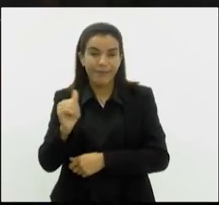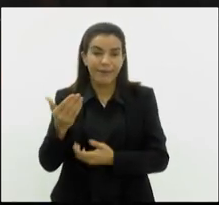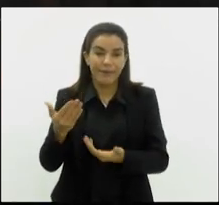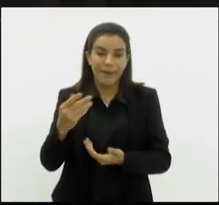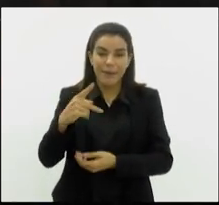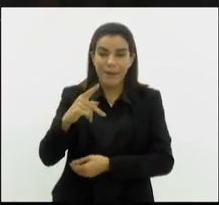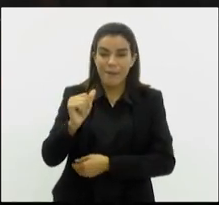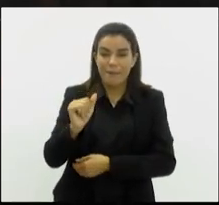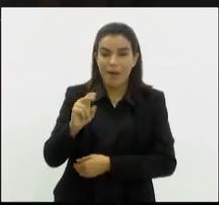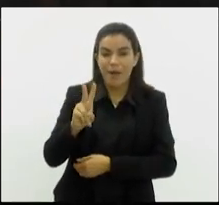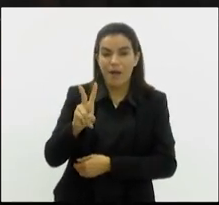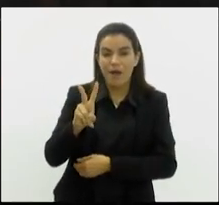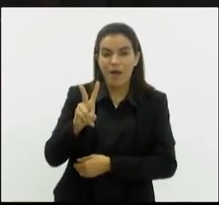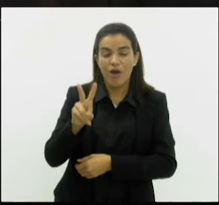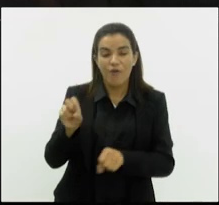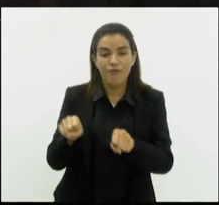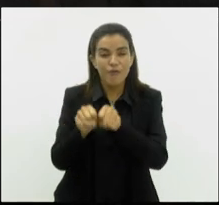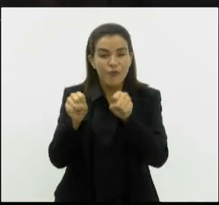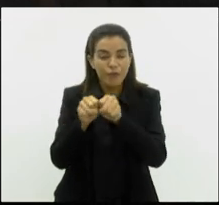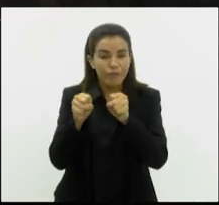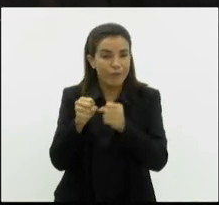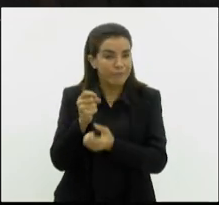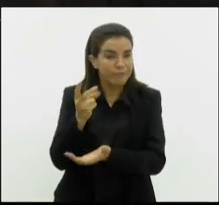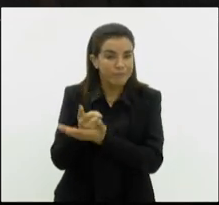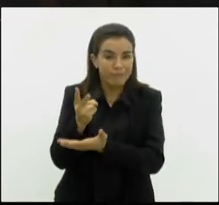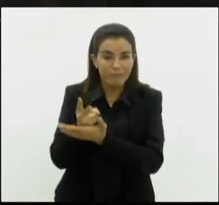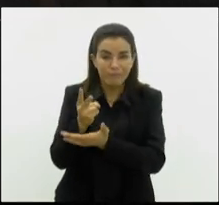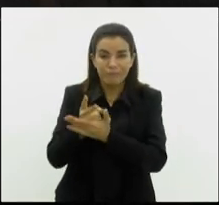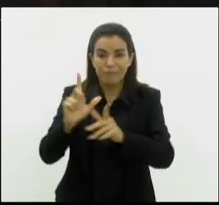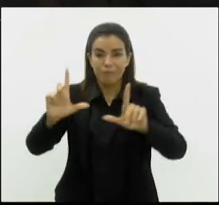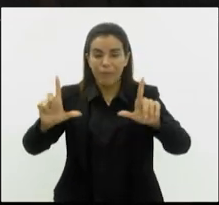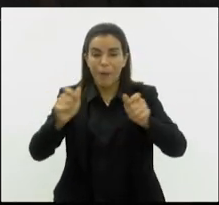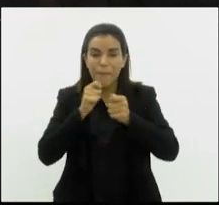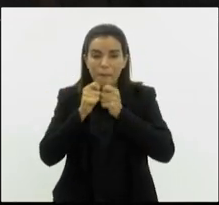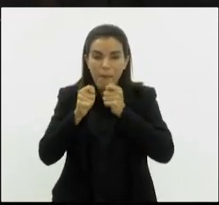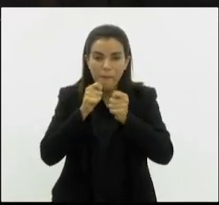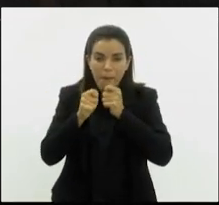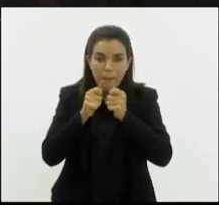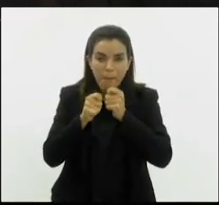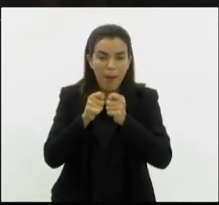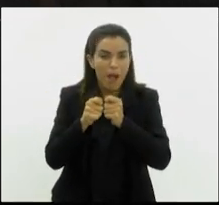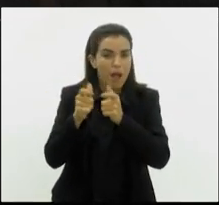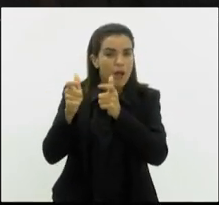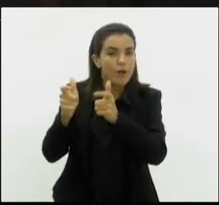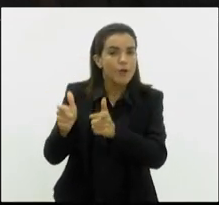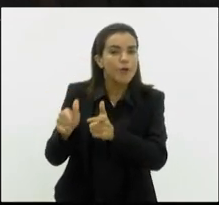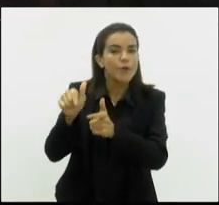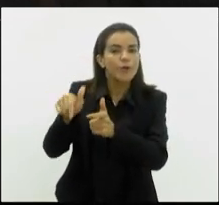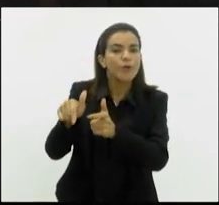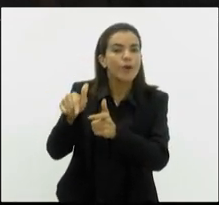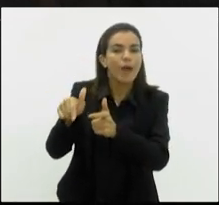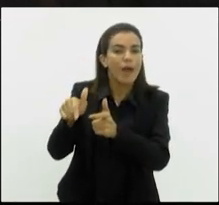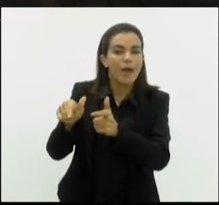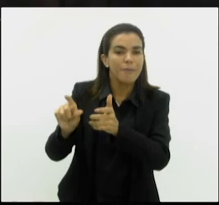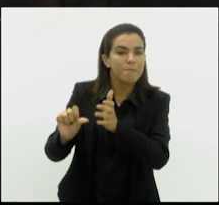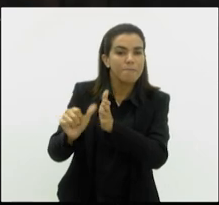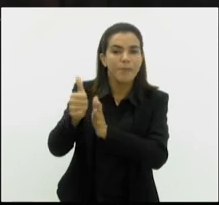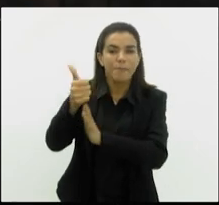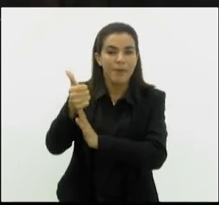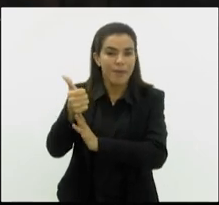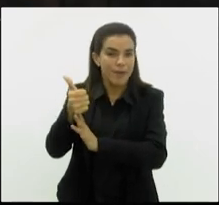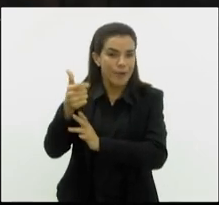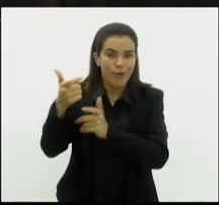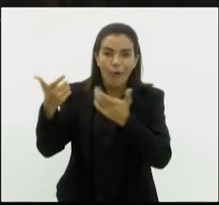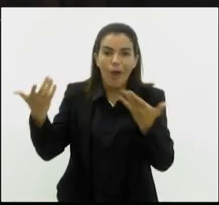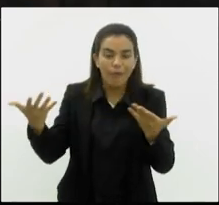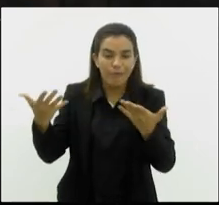noticiário constante. A nossa querida porta de entrada da cidade, Avenida